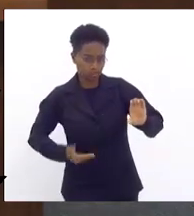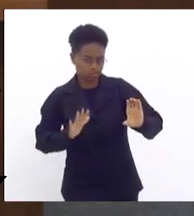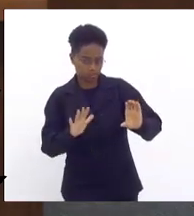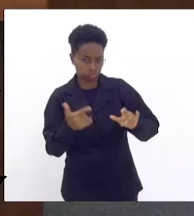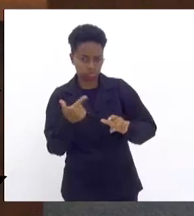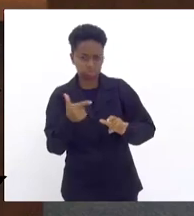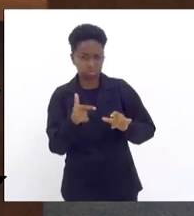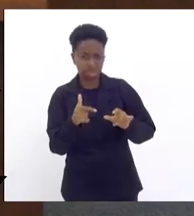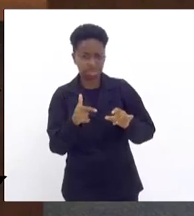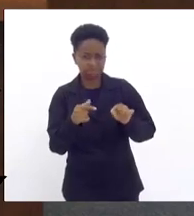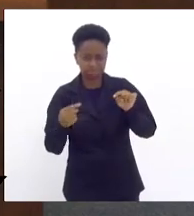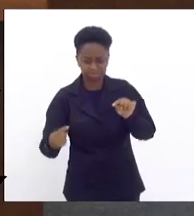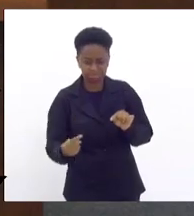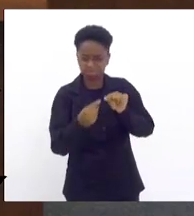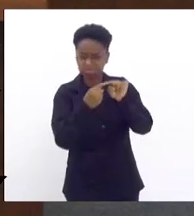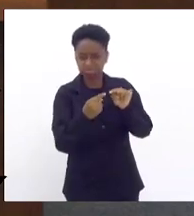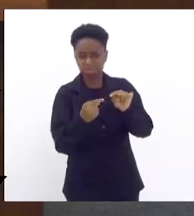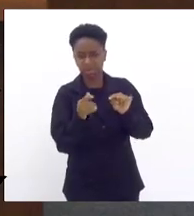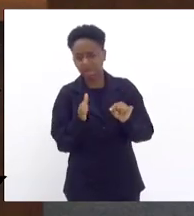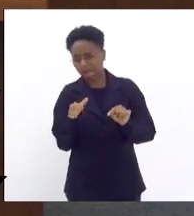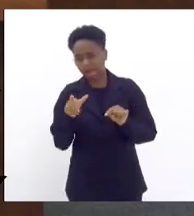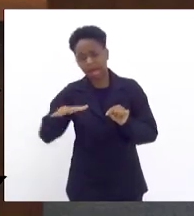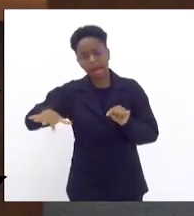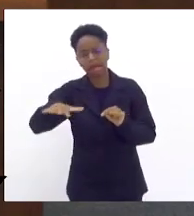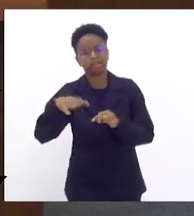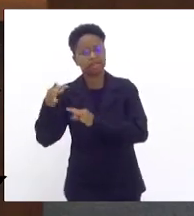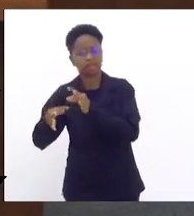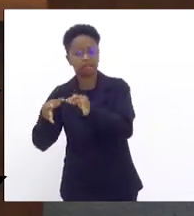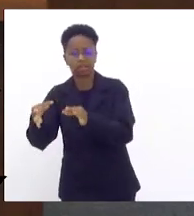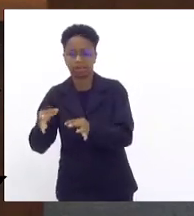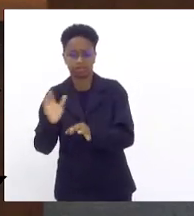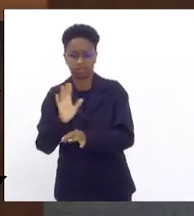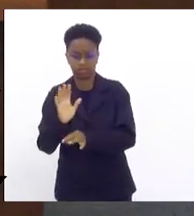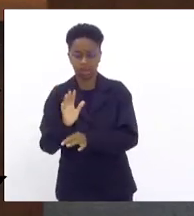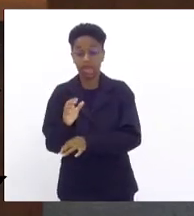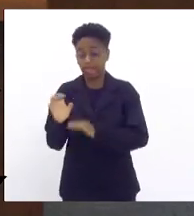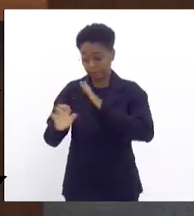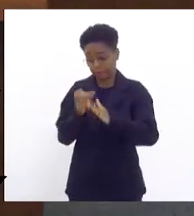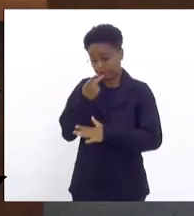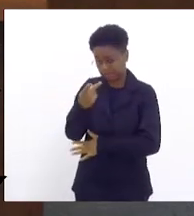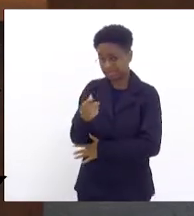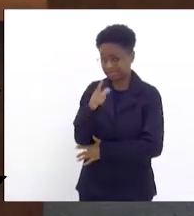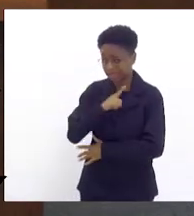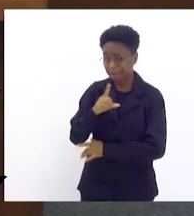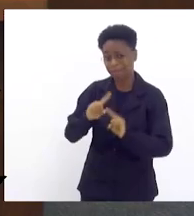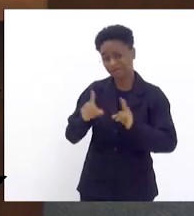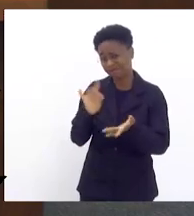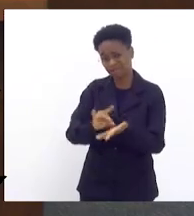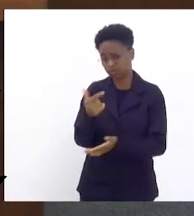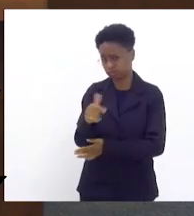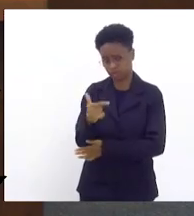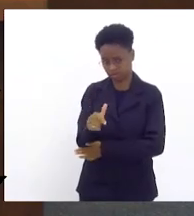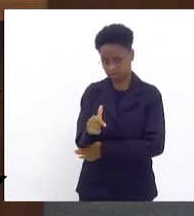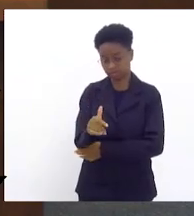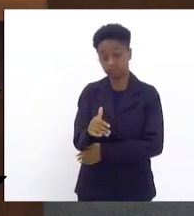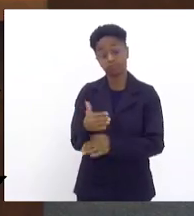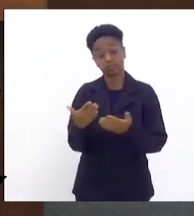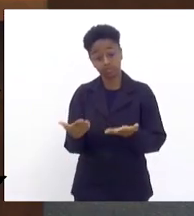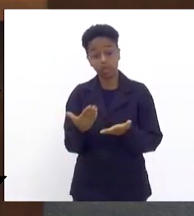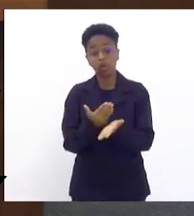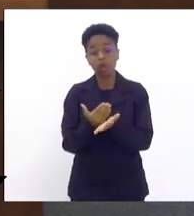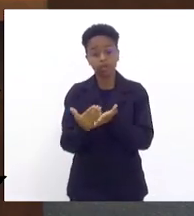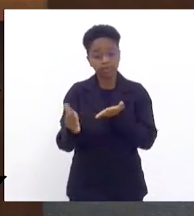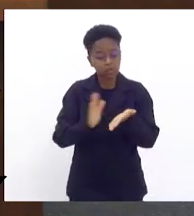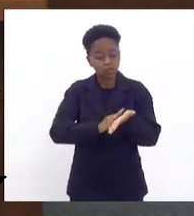a ligação direta lá para a estação de tratamento de esgoto, Águas do Rio diz que tem, mas não tem, a verdade é que não tem. Então, eles